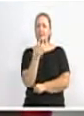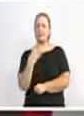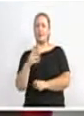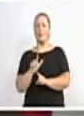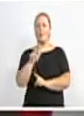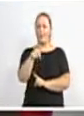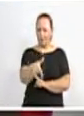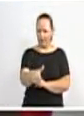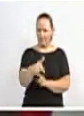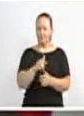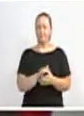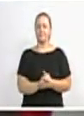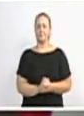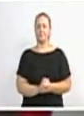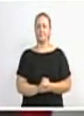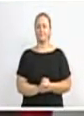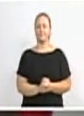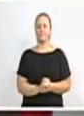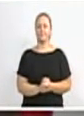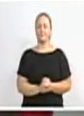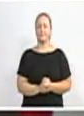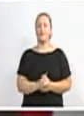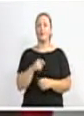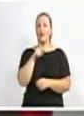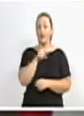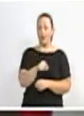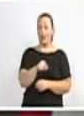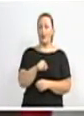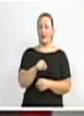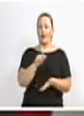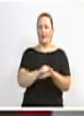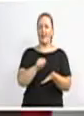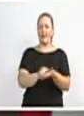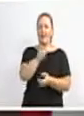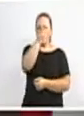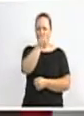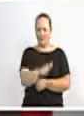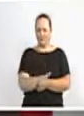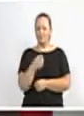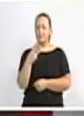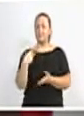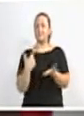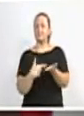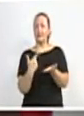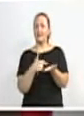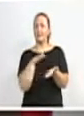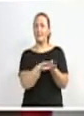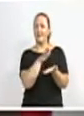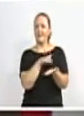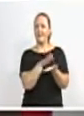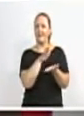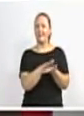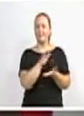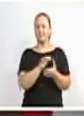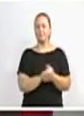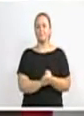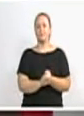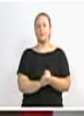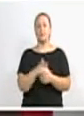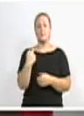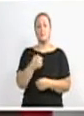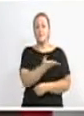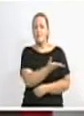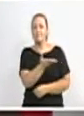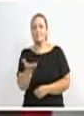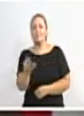quando José Carlos lançou três importantes livros que eu gostaria que todos nós tivéssemos conhecimento, que desvendaram